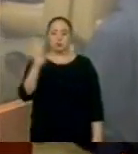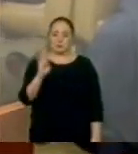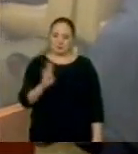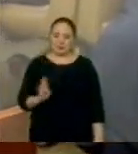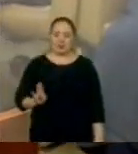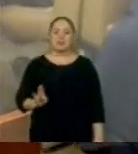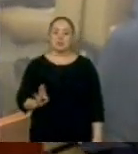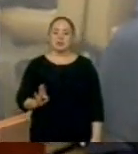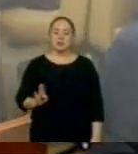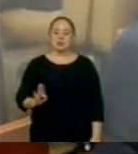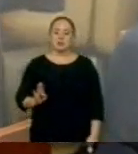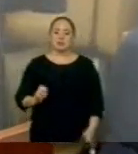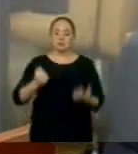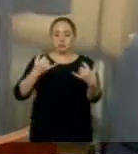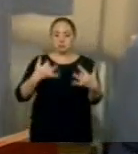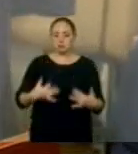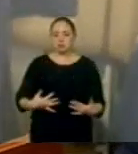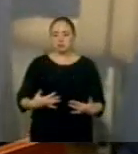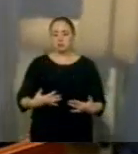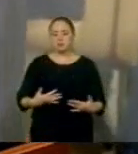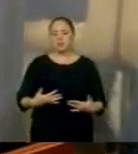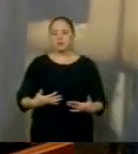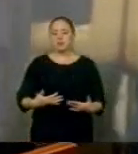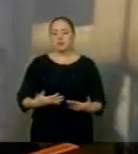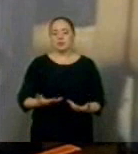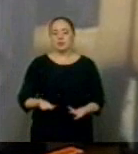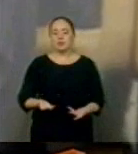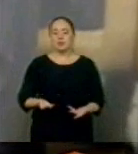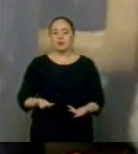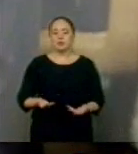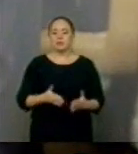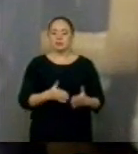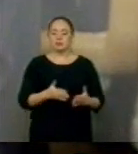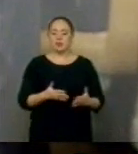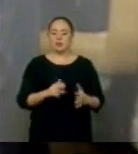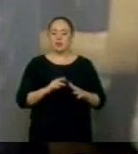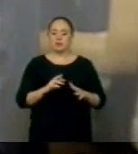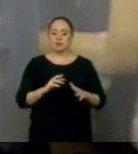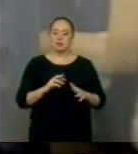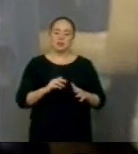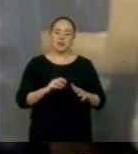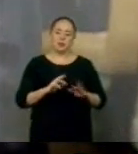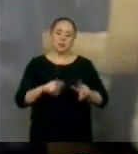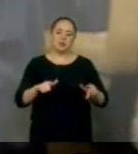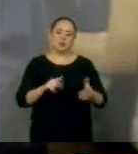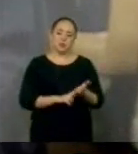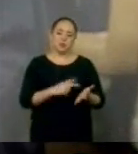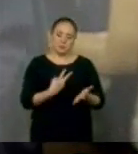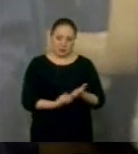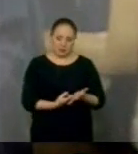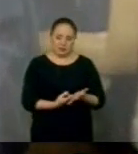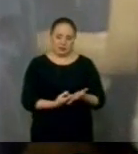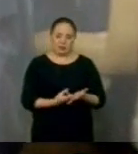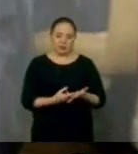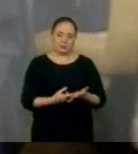República, pugna, senhora presidente, pelo afastamento de qualquer interpretação que, de algum modo, impõe a